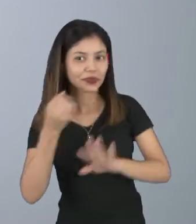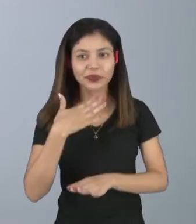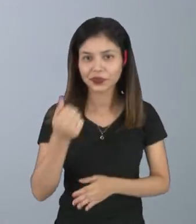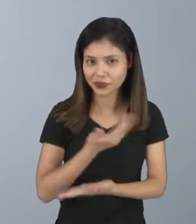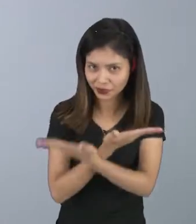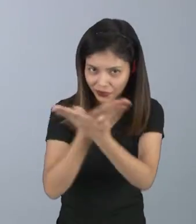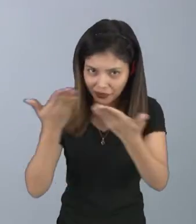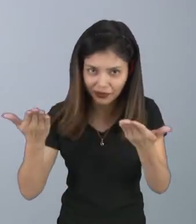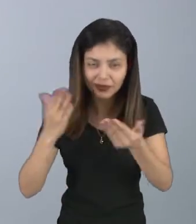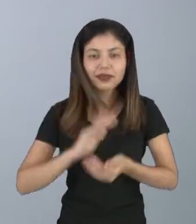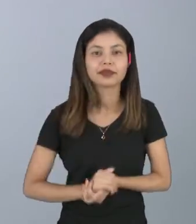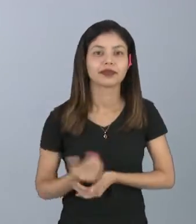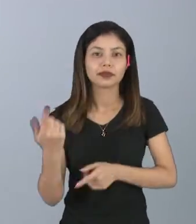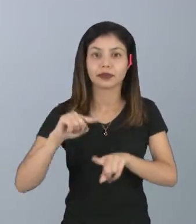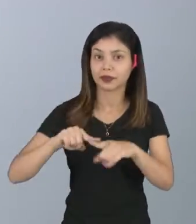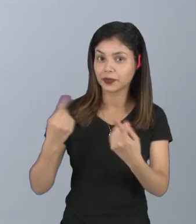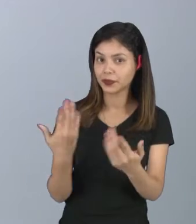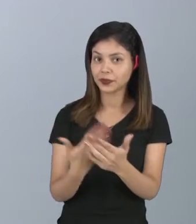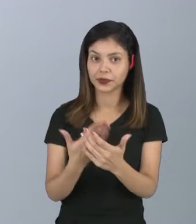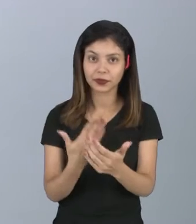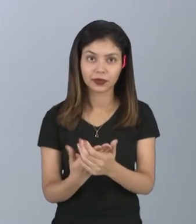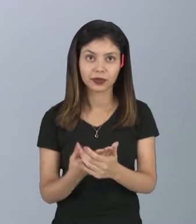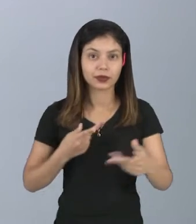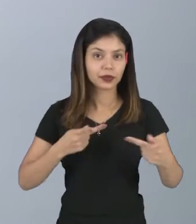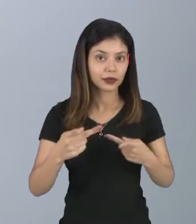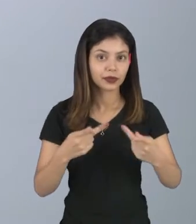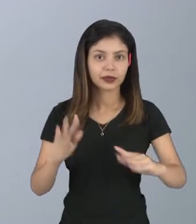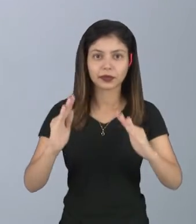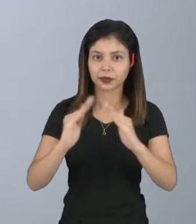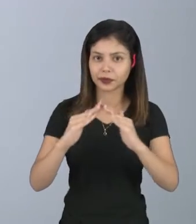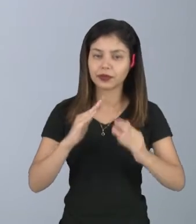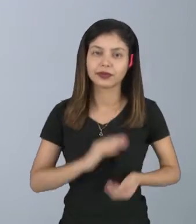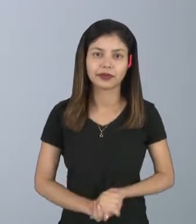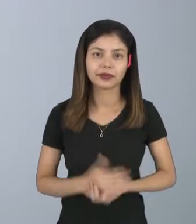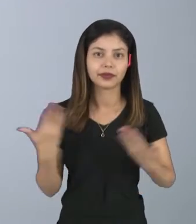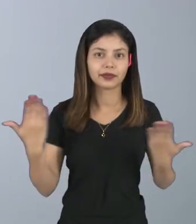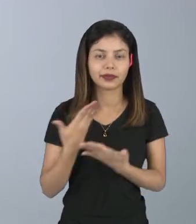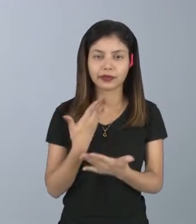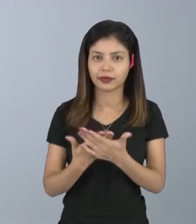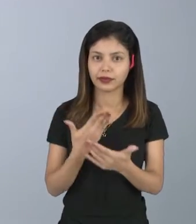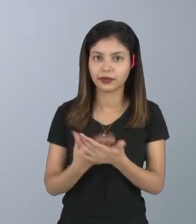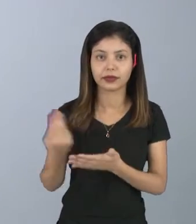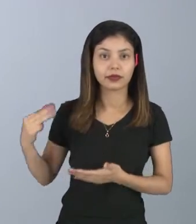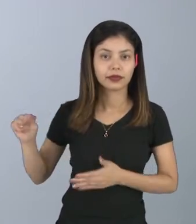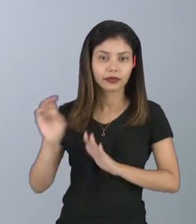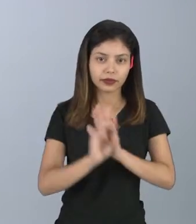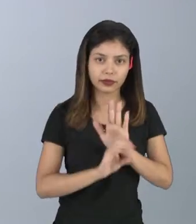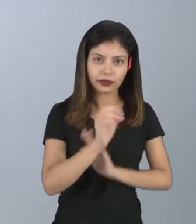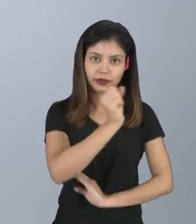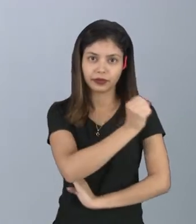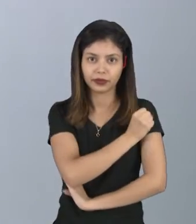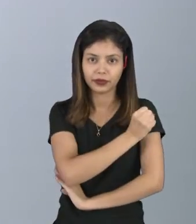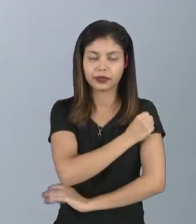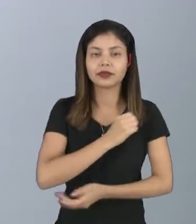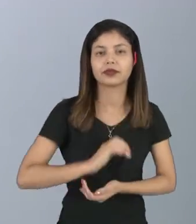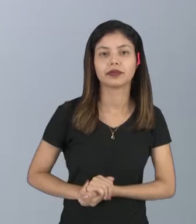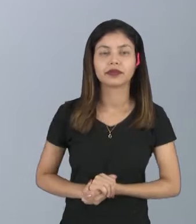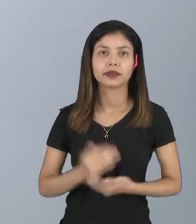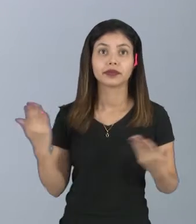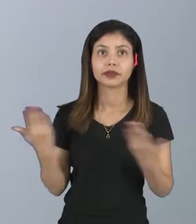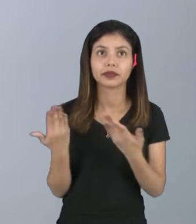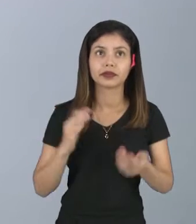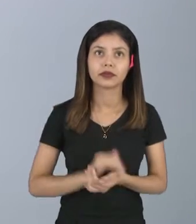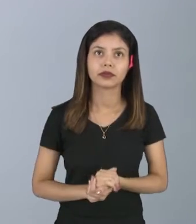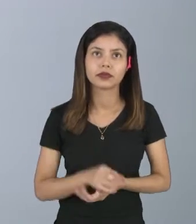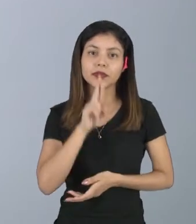Olá, tudo bem com você? Vamos hoje para mais uma aula do projeto Escola em Casa, hoje nossa aula conteúdo de matemática para o 8º ano. O nosso conteúdo